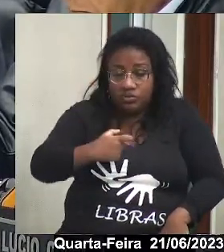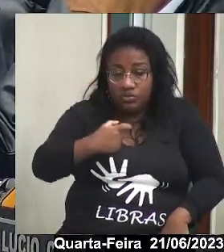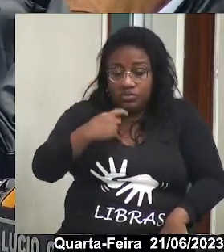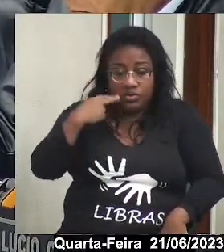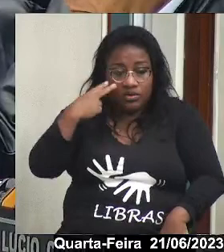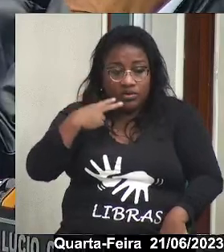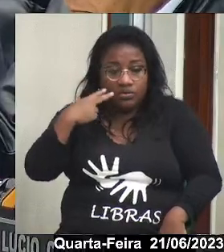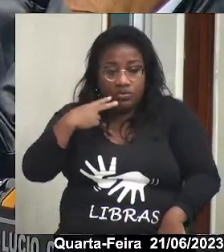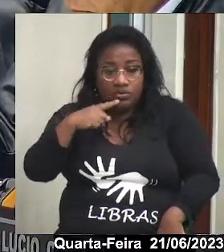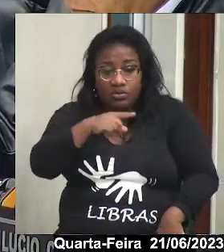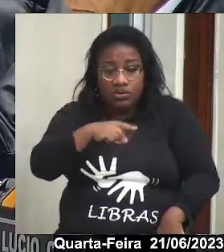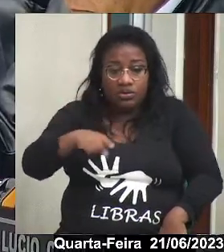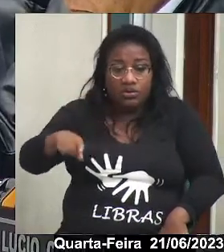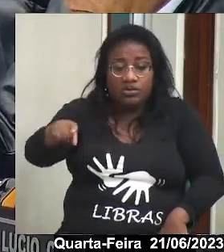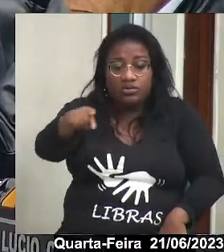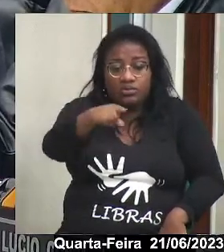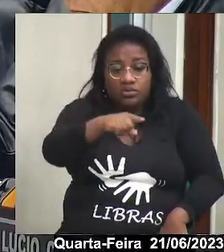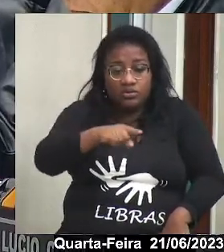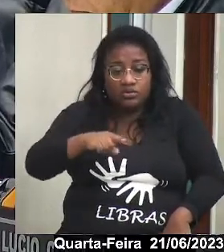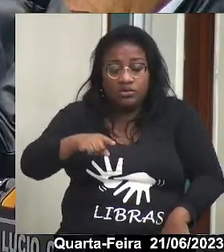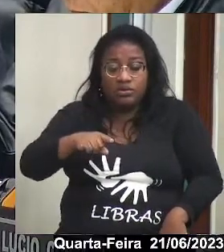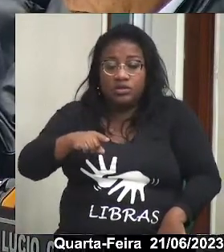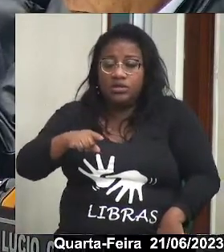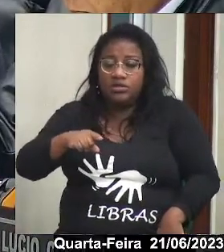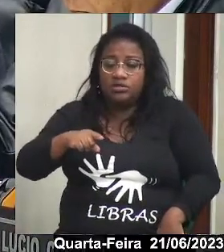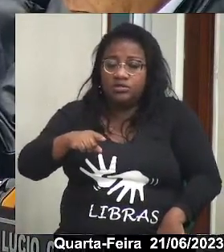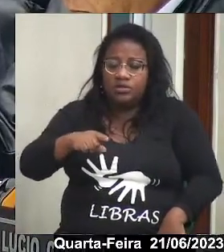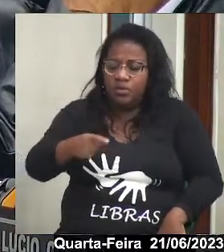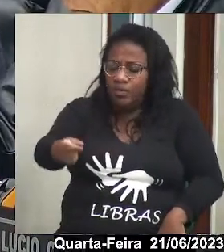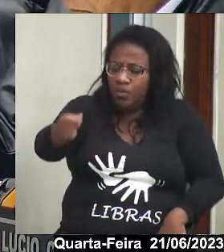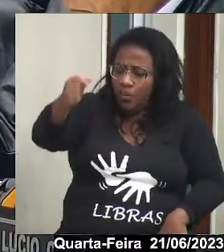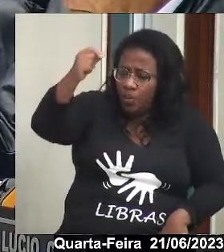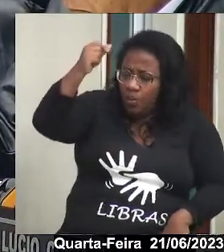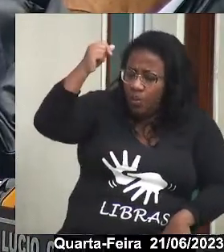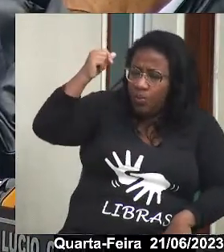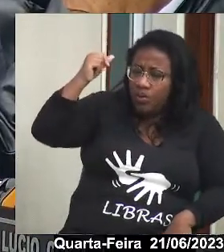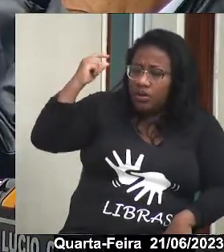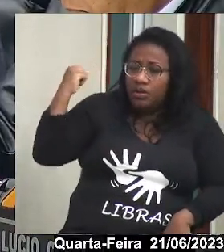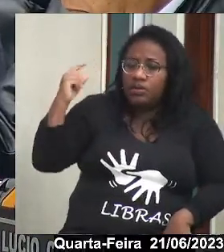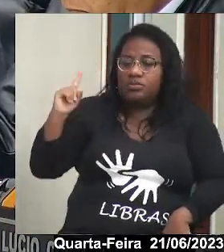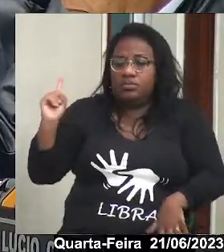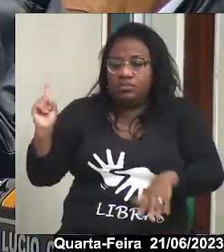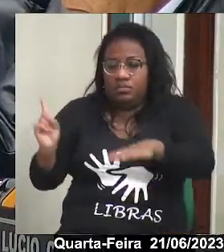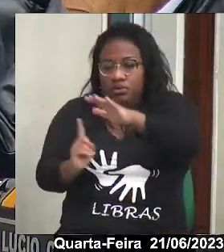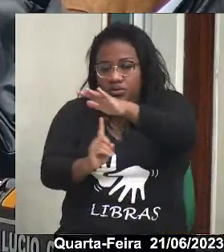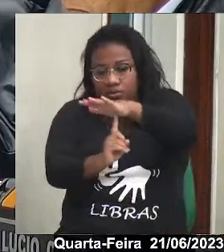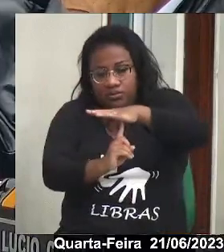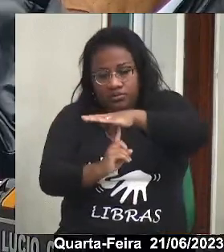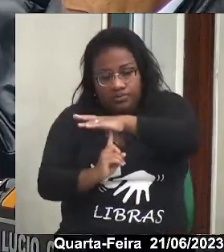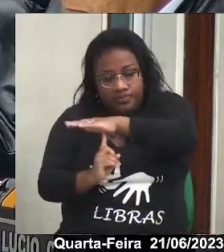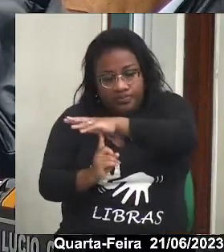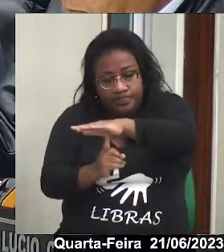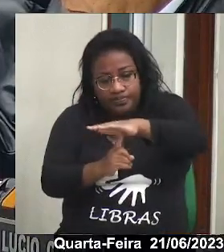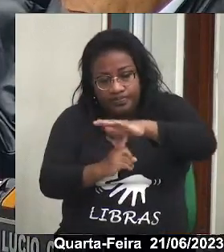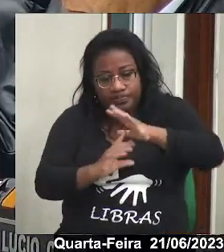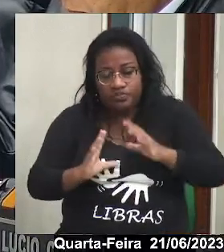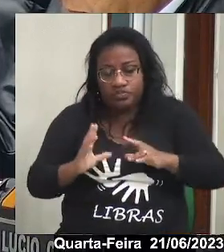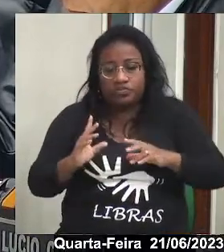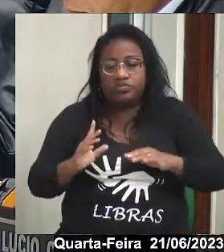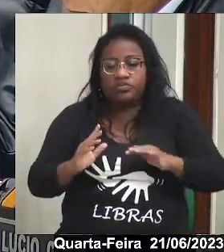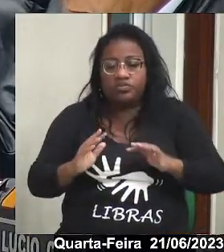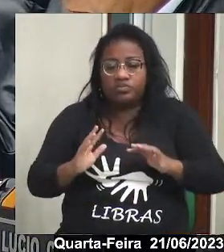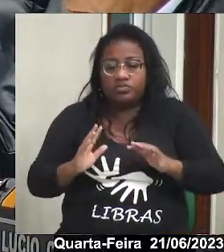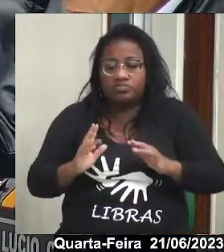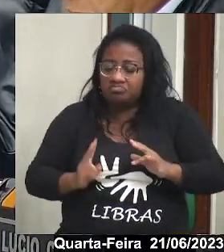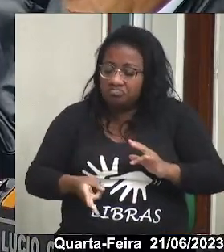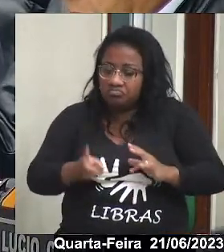estou vereador. E vocês não, vocês são feirantes de carreira, vocês estão ali todos os eventos, todas as ações, todos